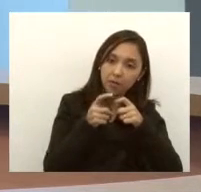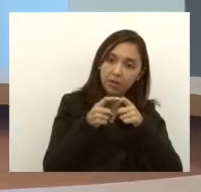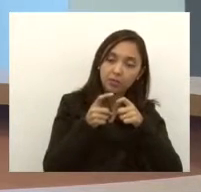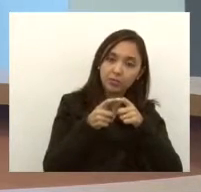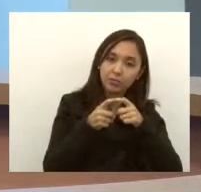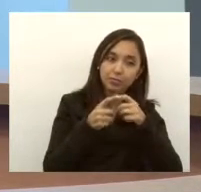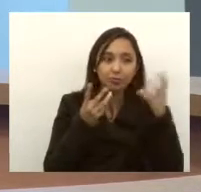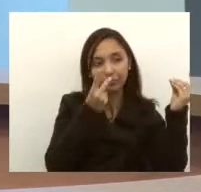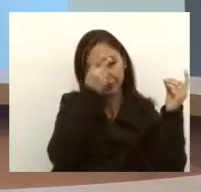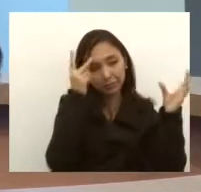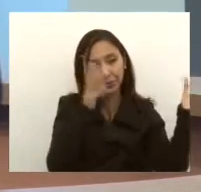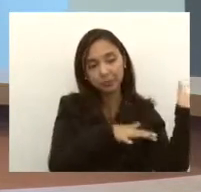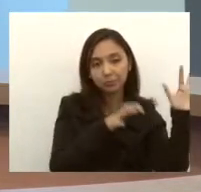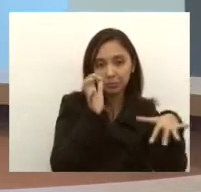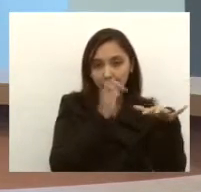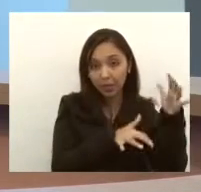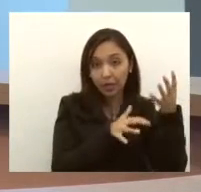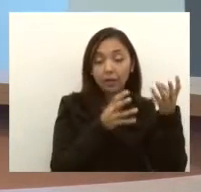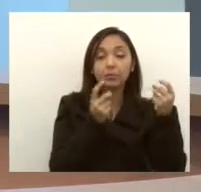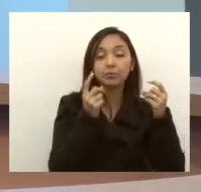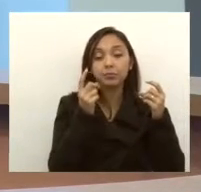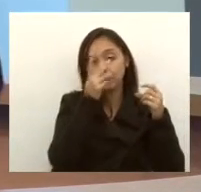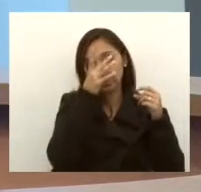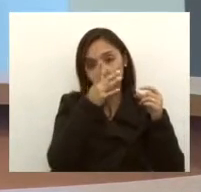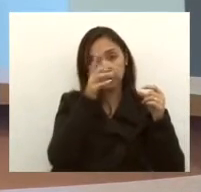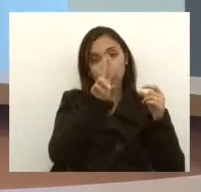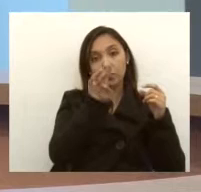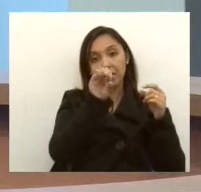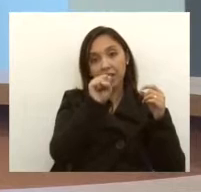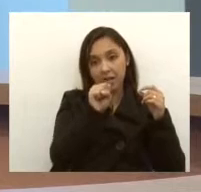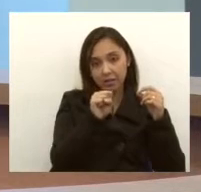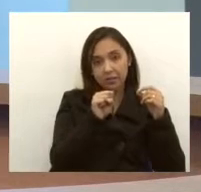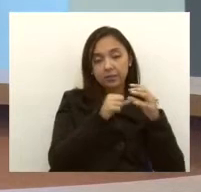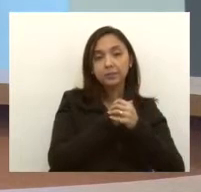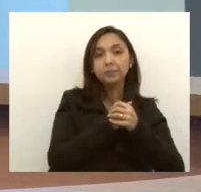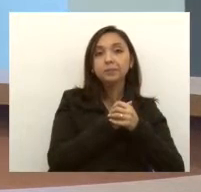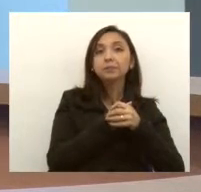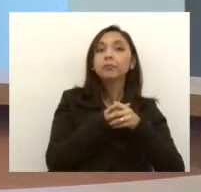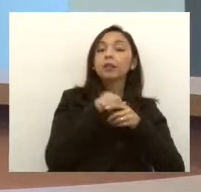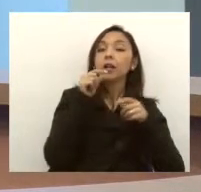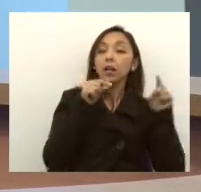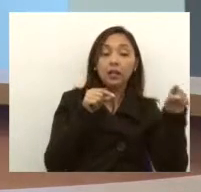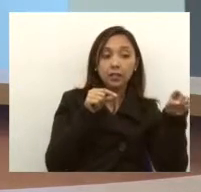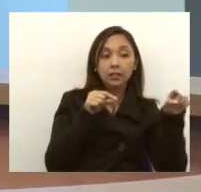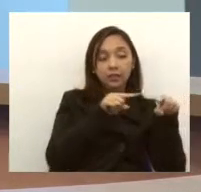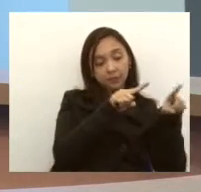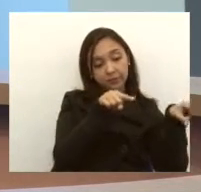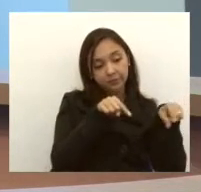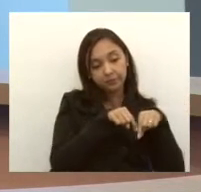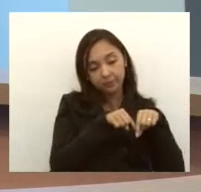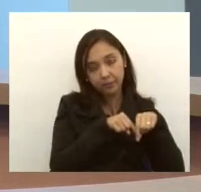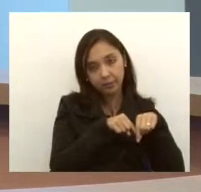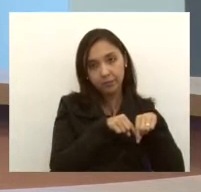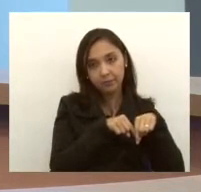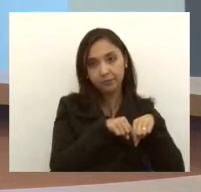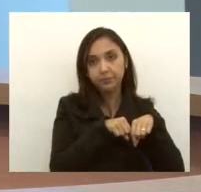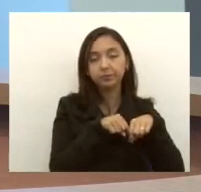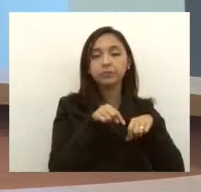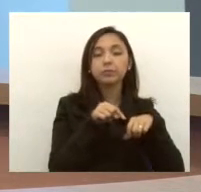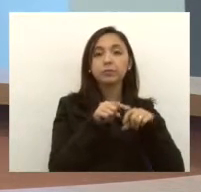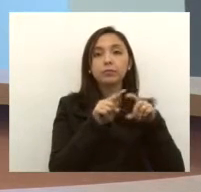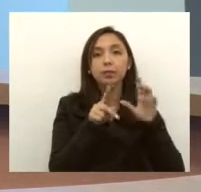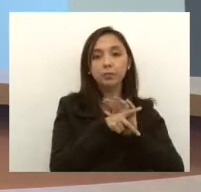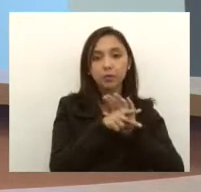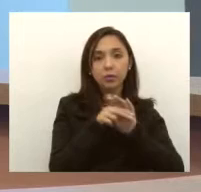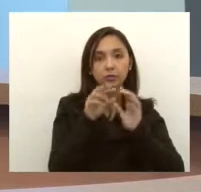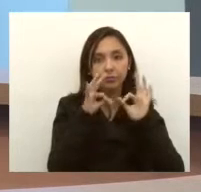mais um outro médico para aquela unidade de saúde, para aquela UBS Haroldo Veloso. E ali, a parte da unidade de